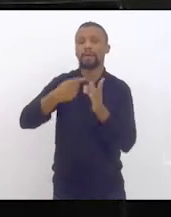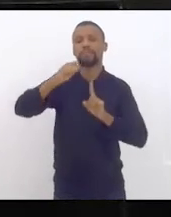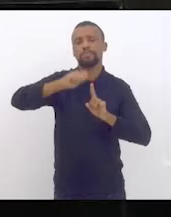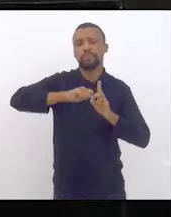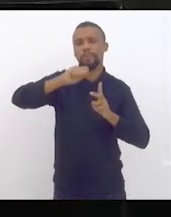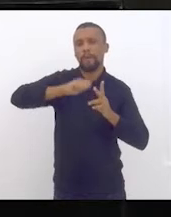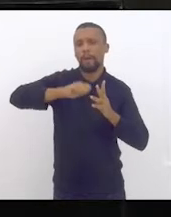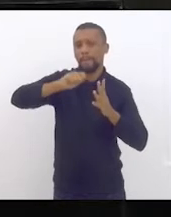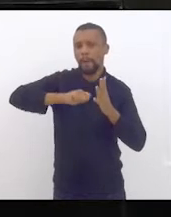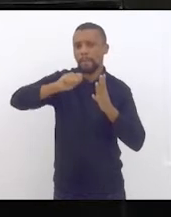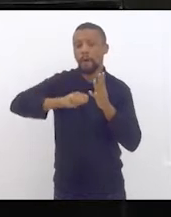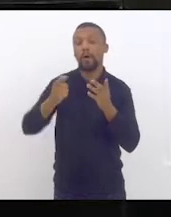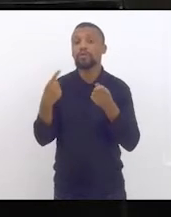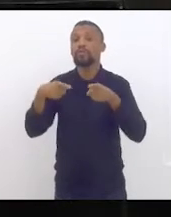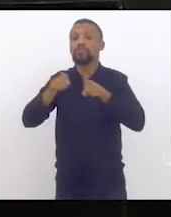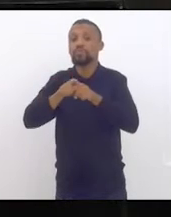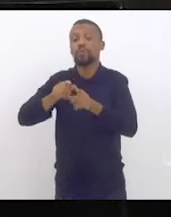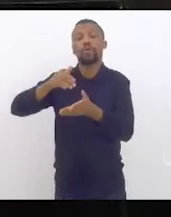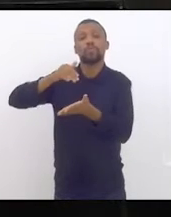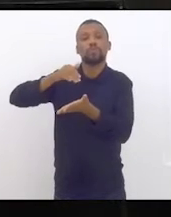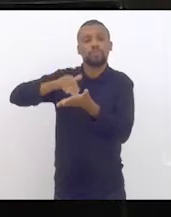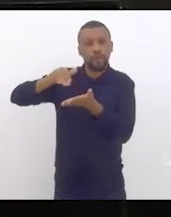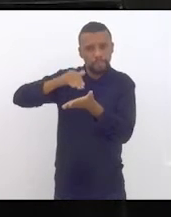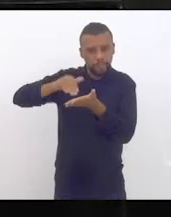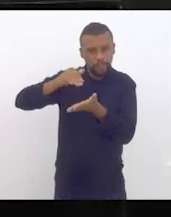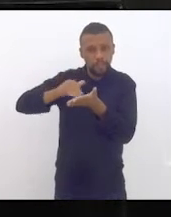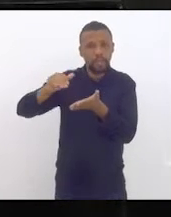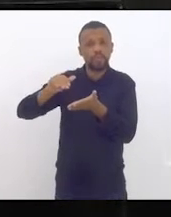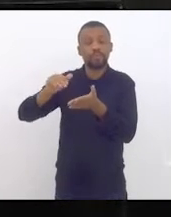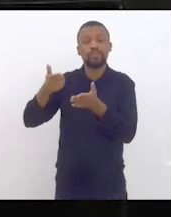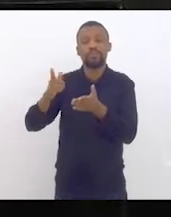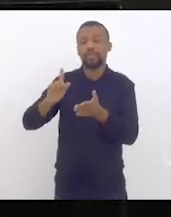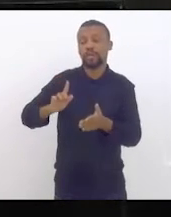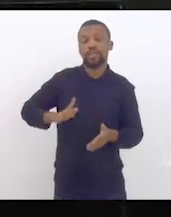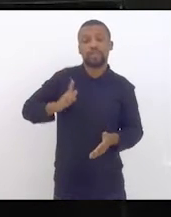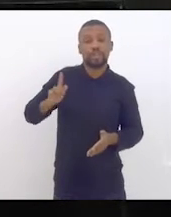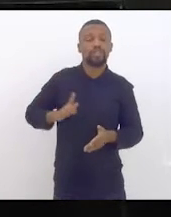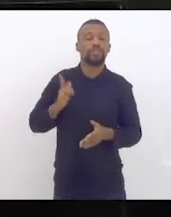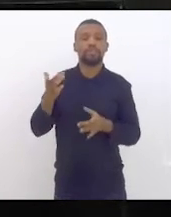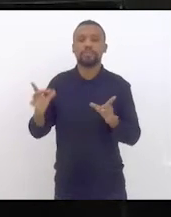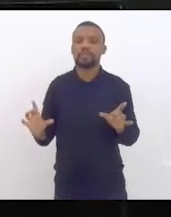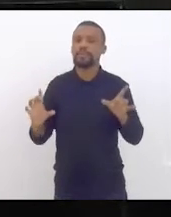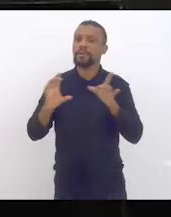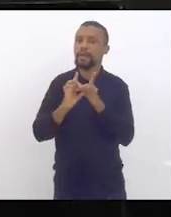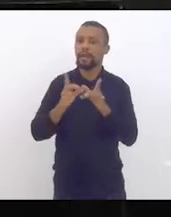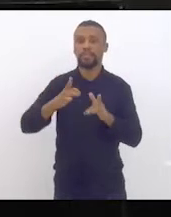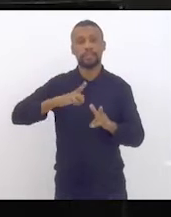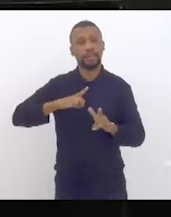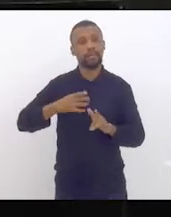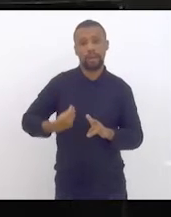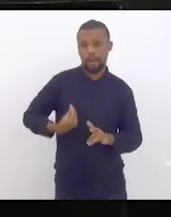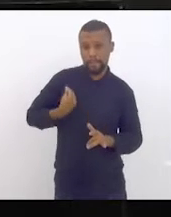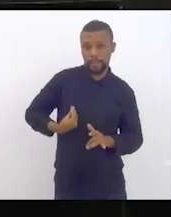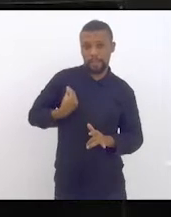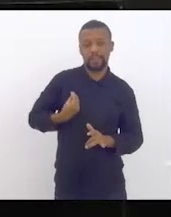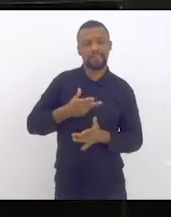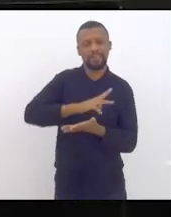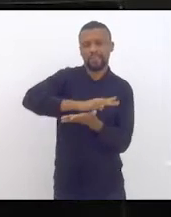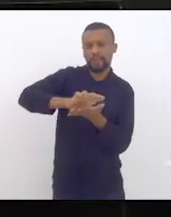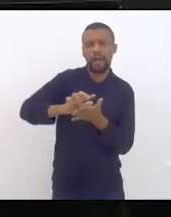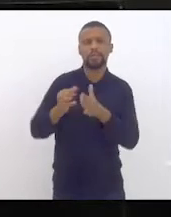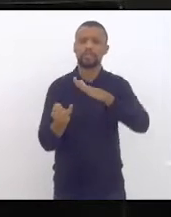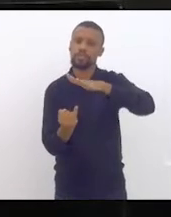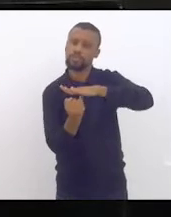por meio do gabinete de gestão integrada contando com a presença de instituições